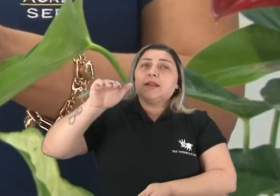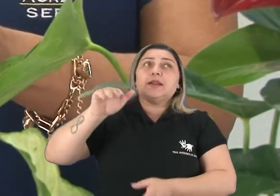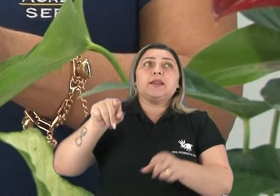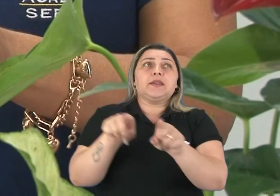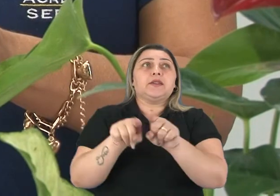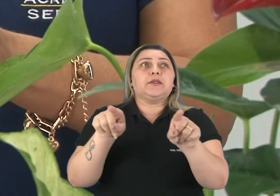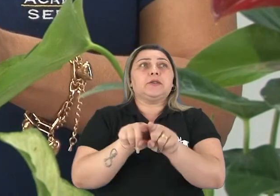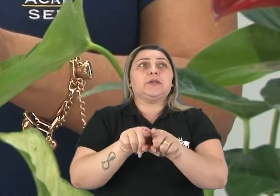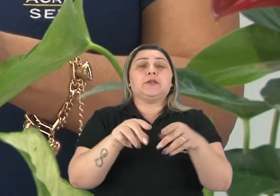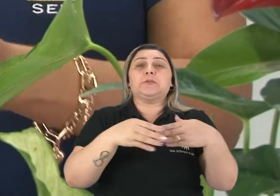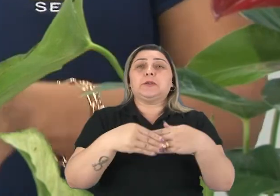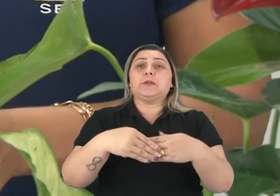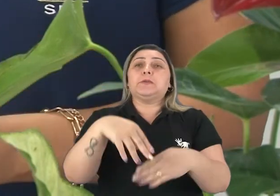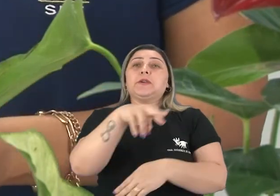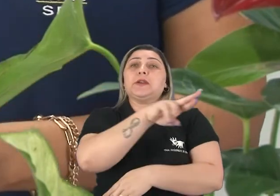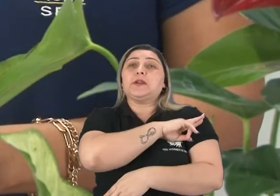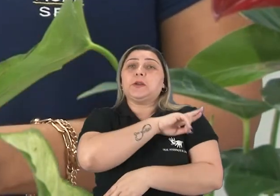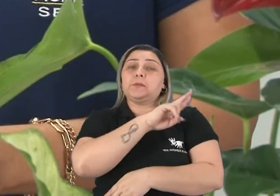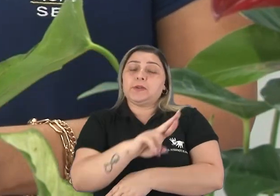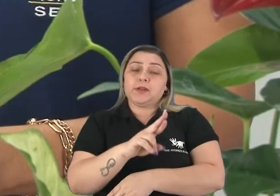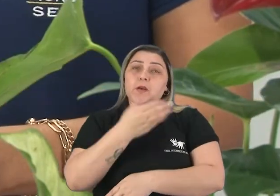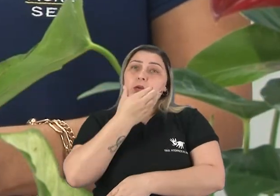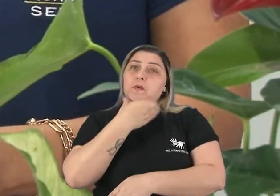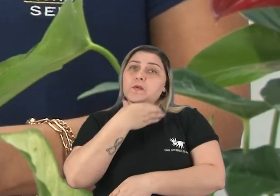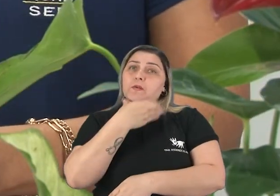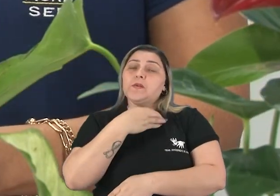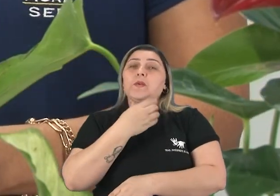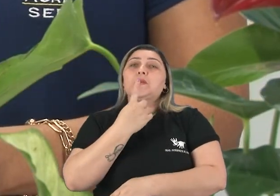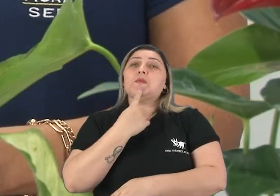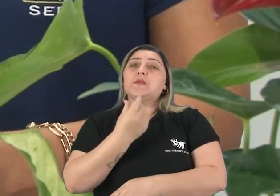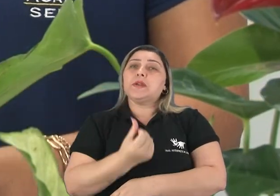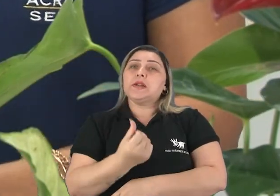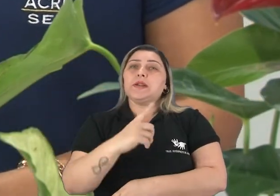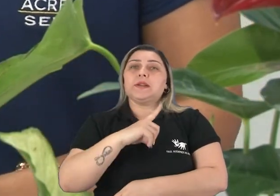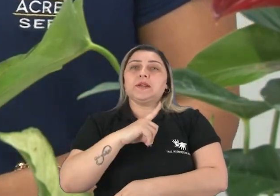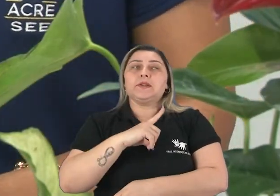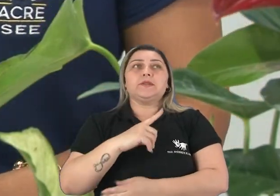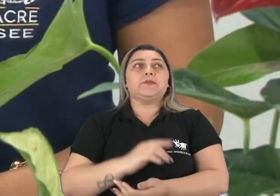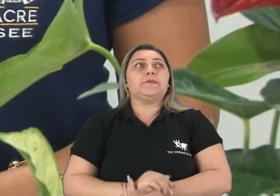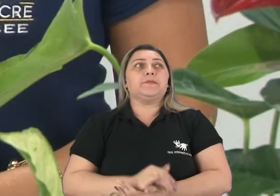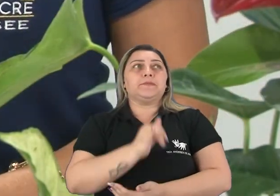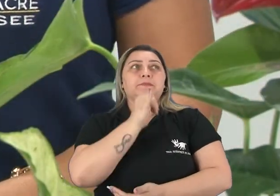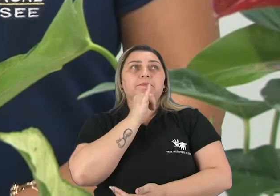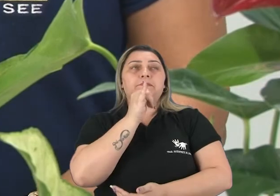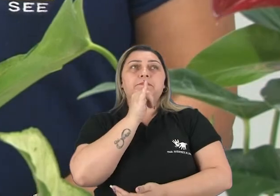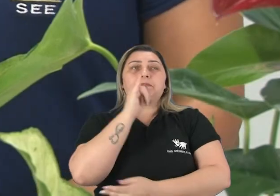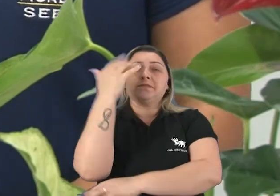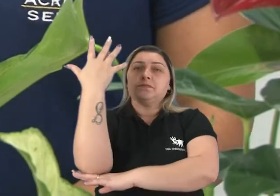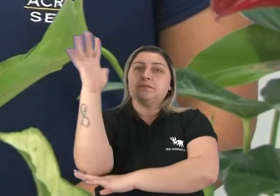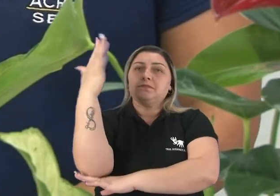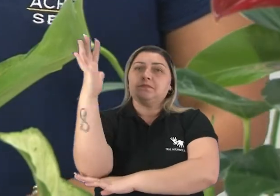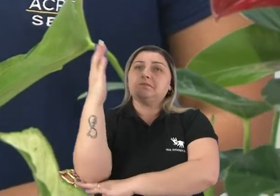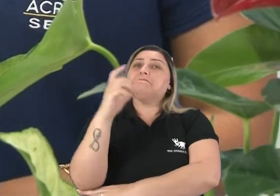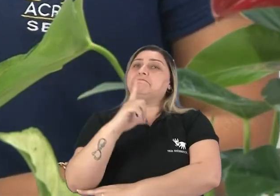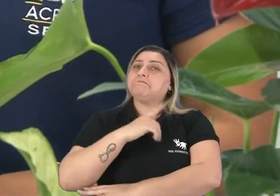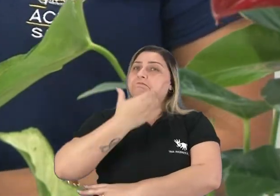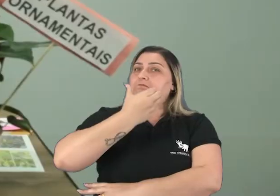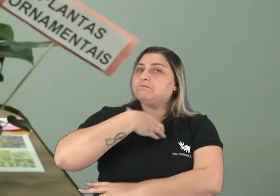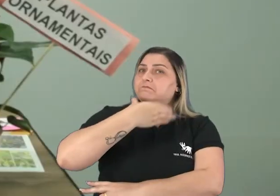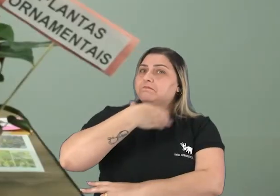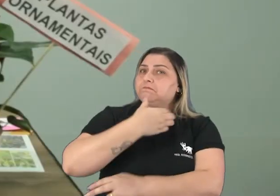para representar aqui o fruto que a acerola produz. É um exemplo de árvore